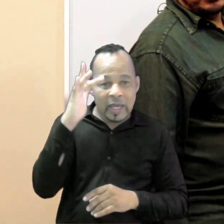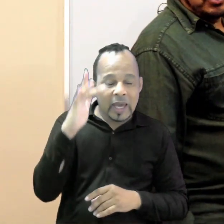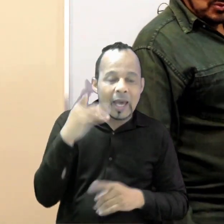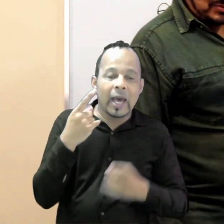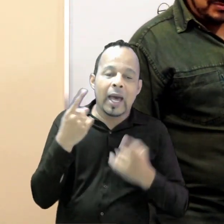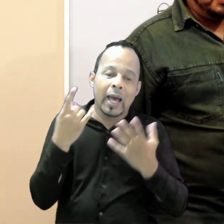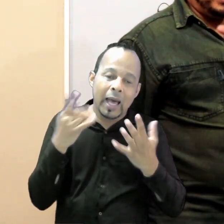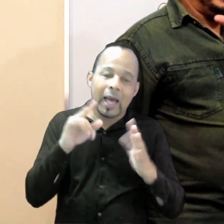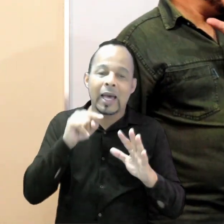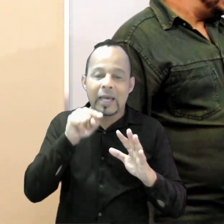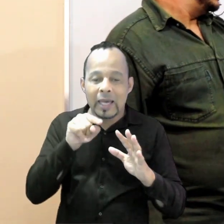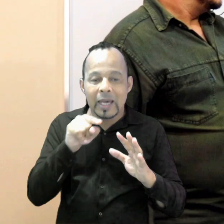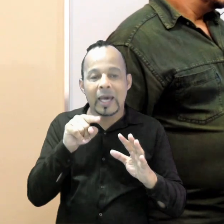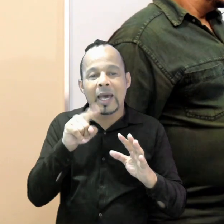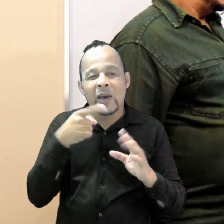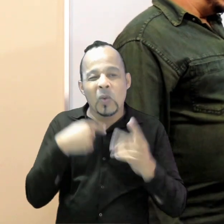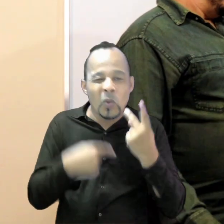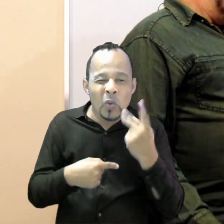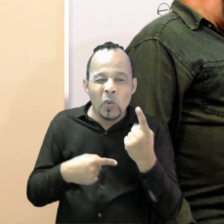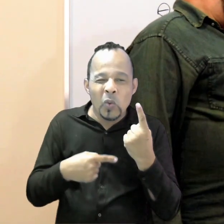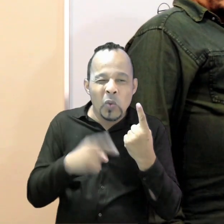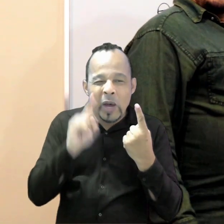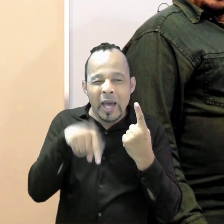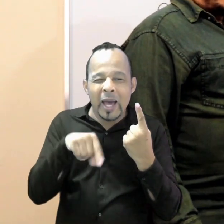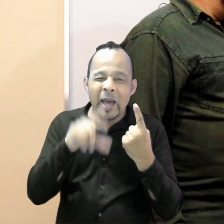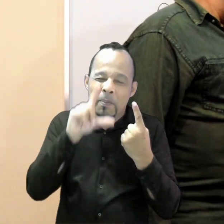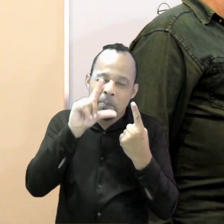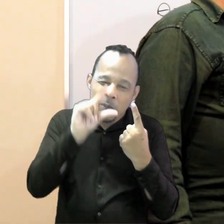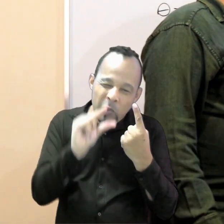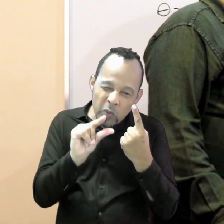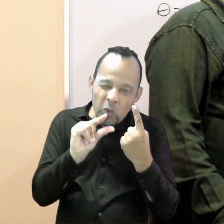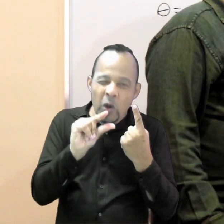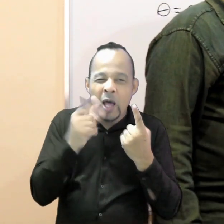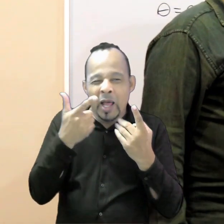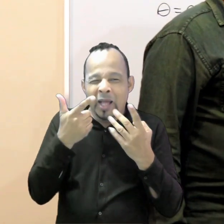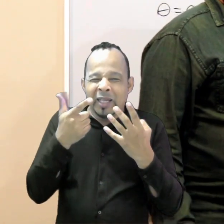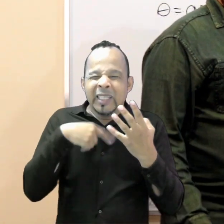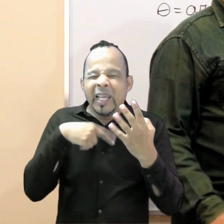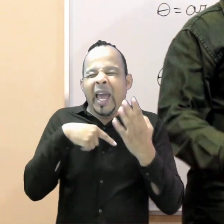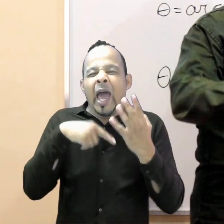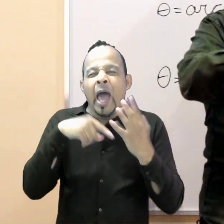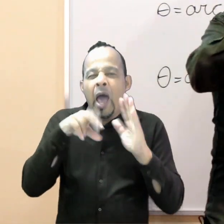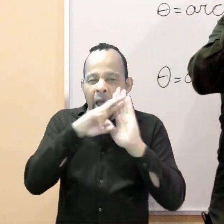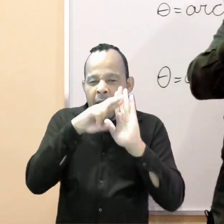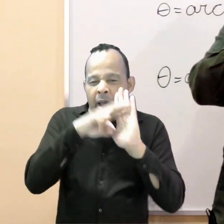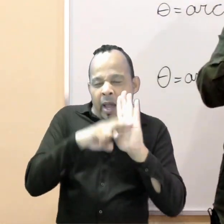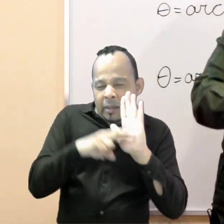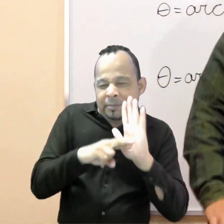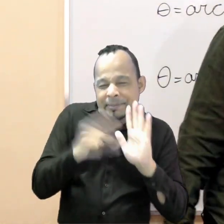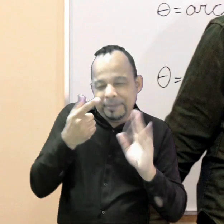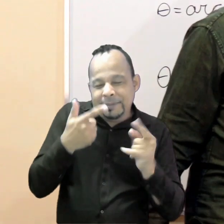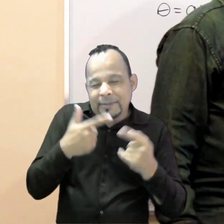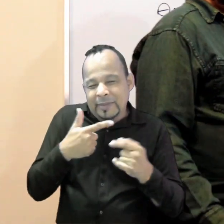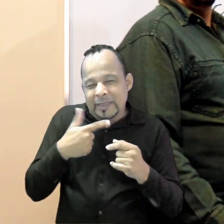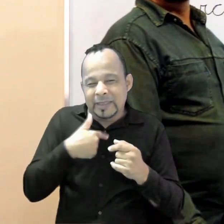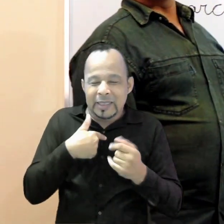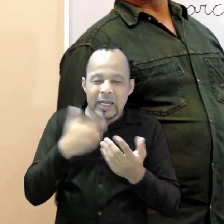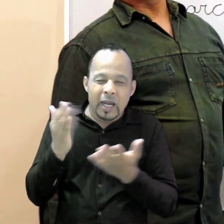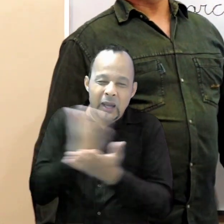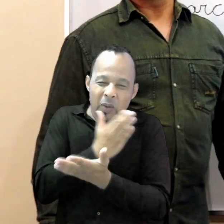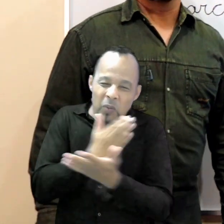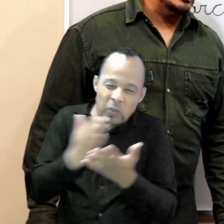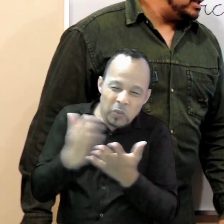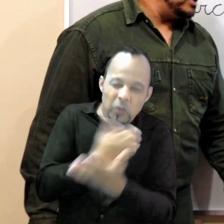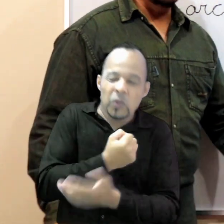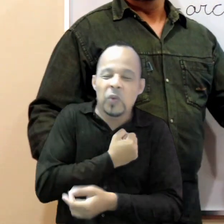deveria ser 1, mas 1 seria muito pouco, né? Eu teria que pôr 1 vezes 10 ao quadrado, enfim. Para quem já sabe de